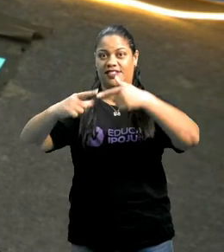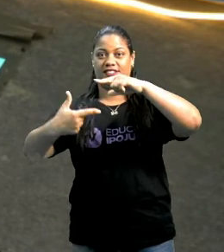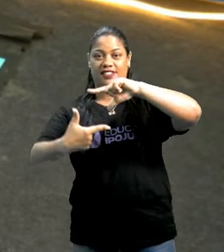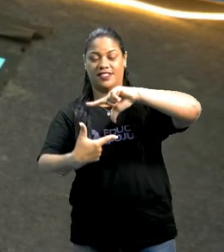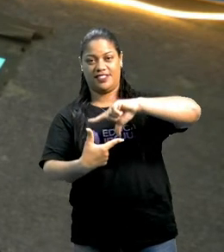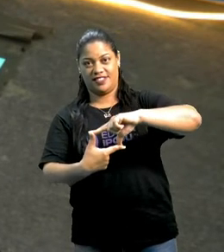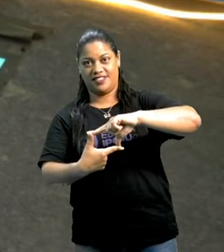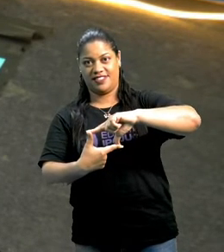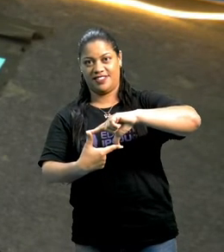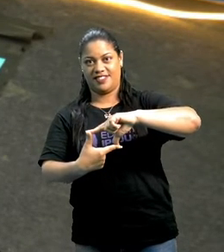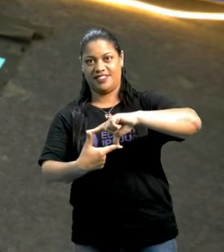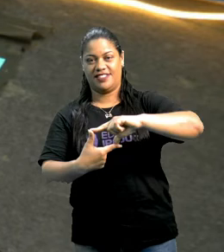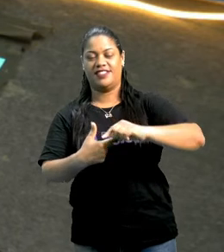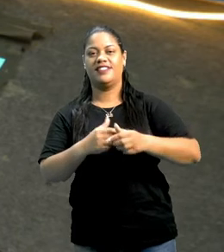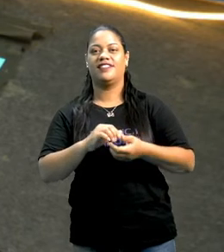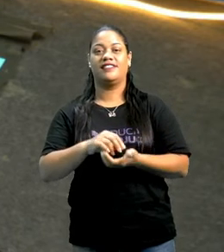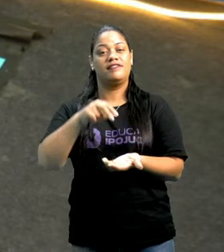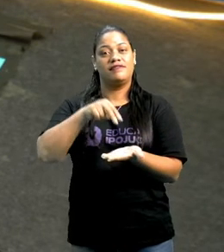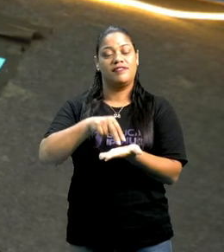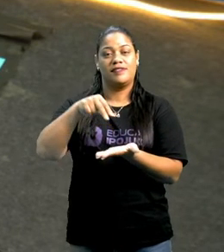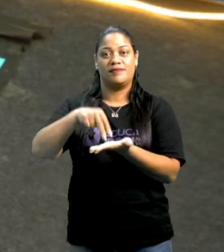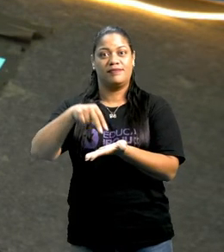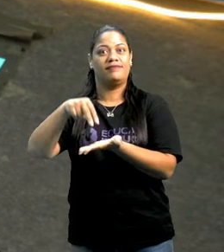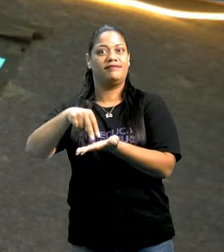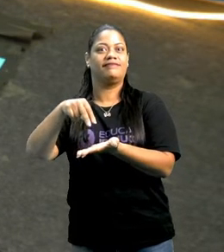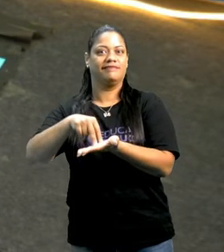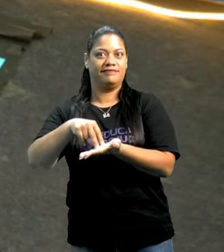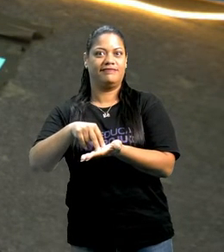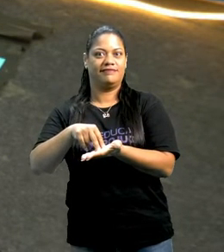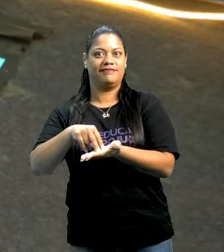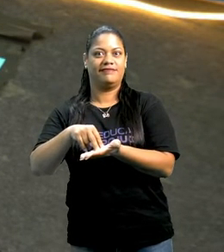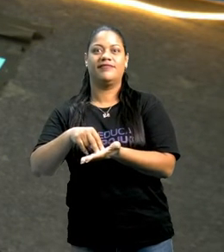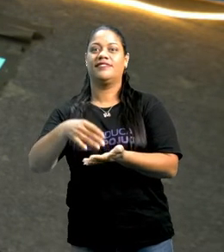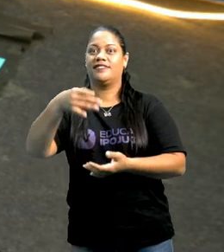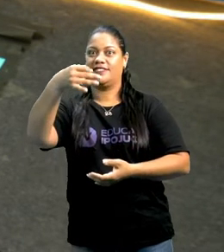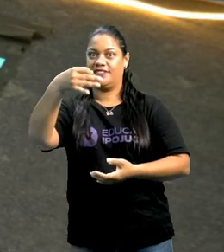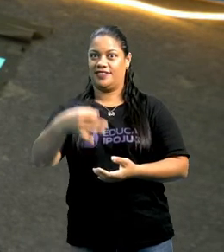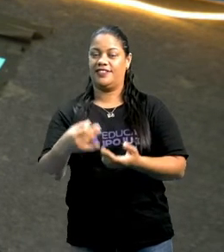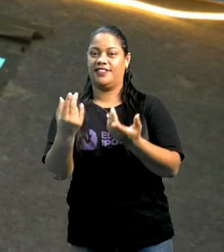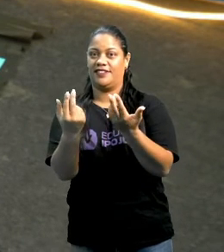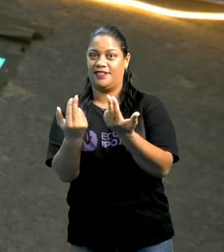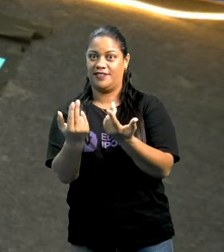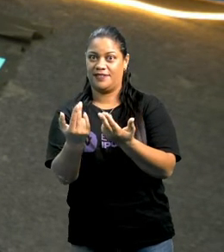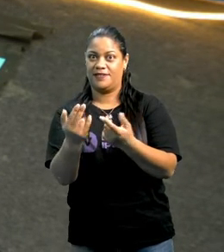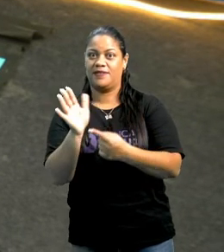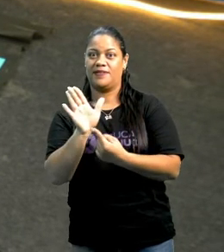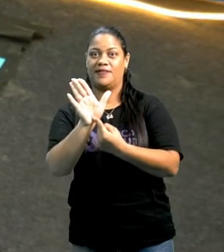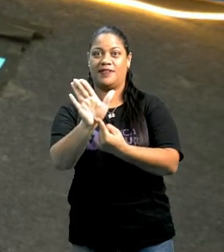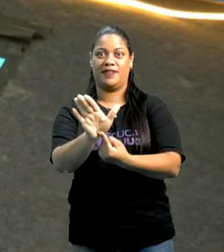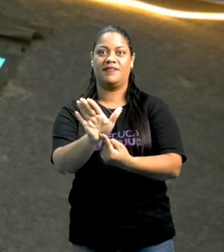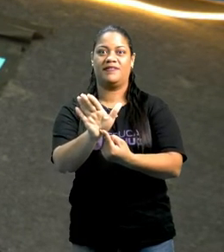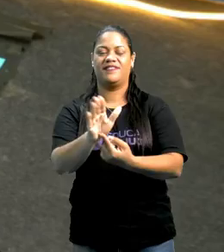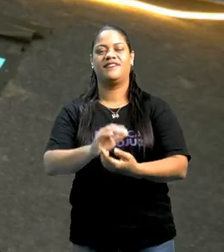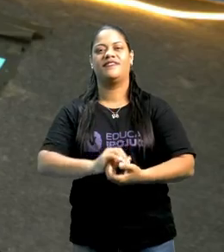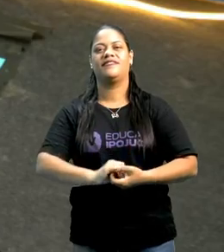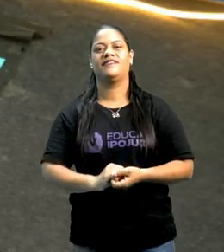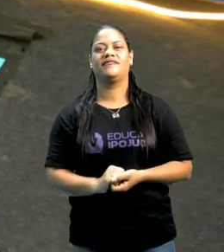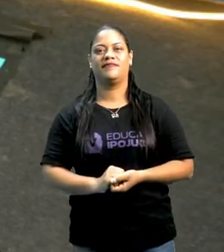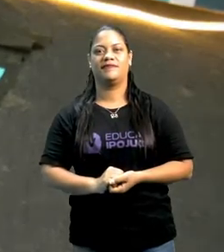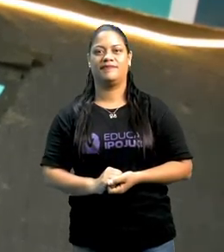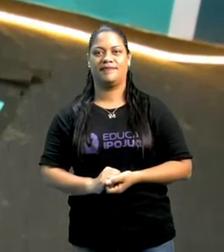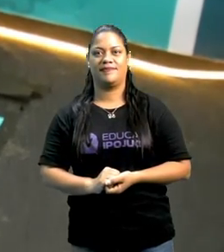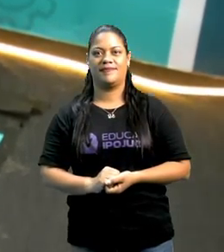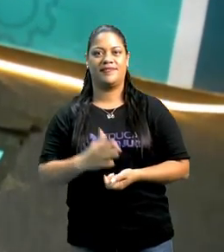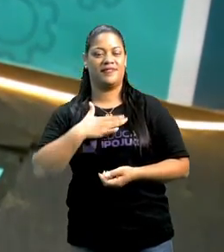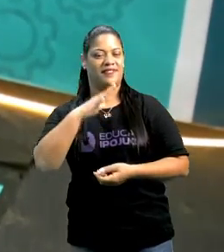criança jogar, você vai pulando em cada forma geométrica que aparece no nosso dadinho. E